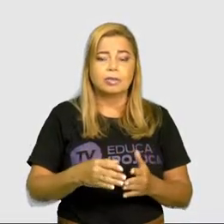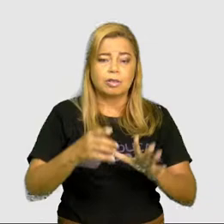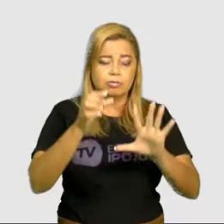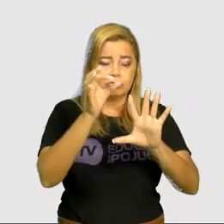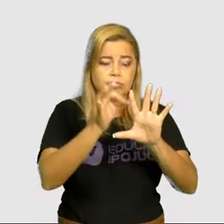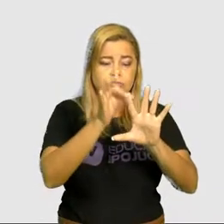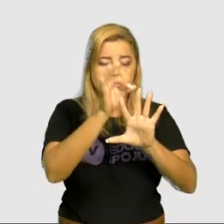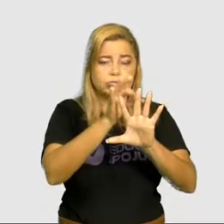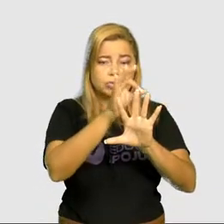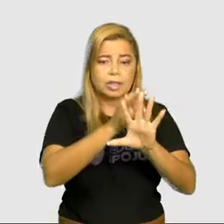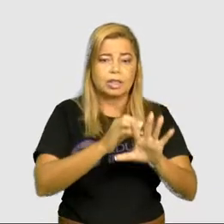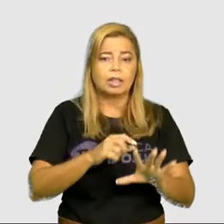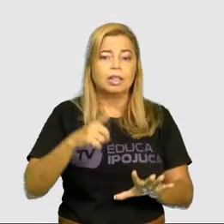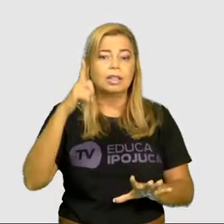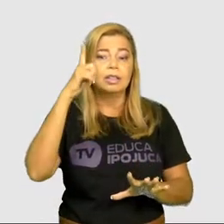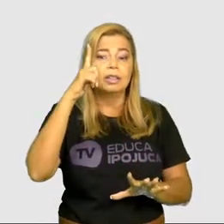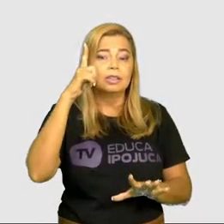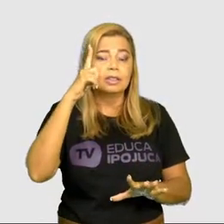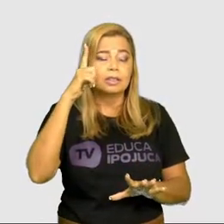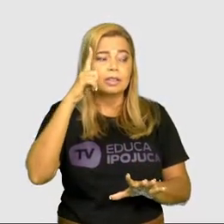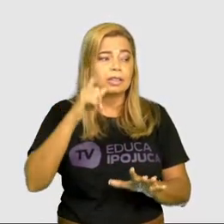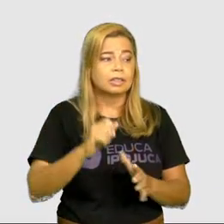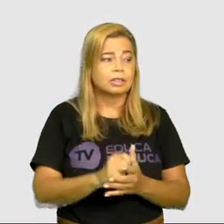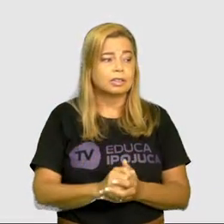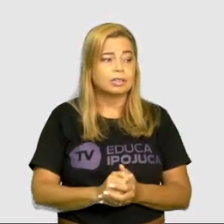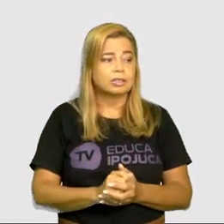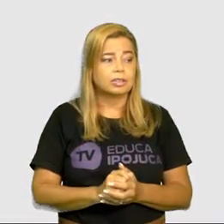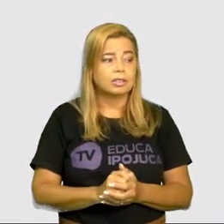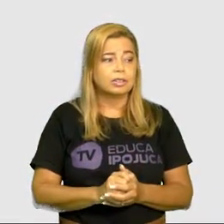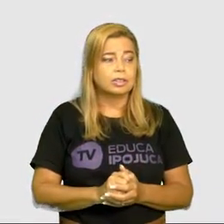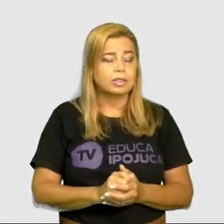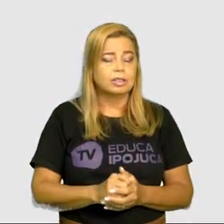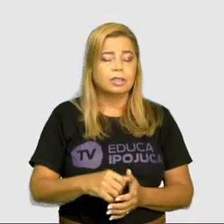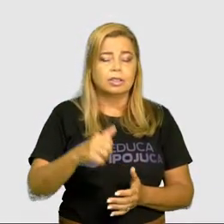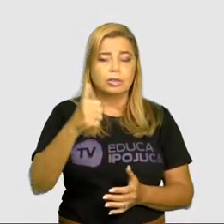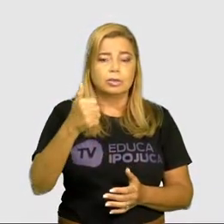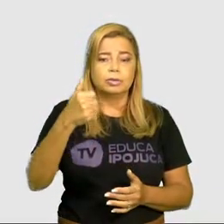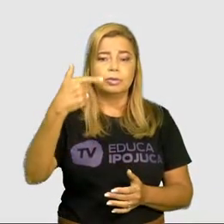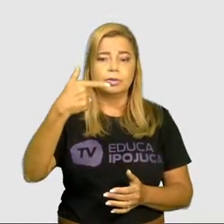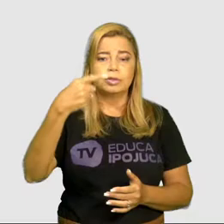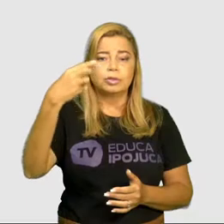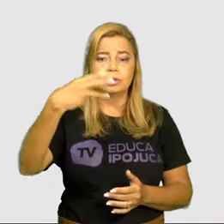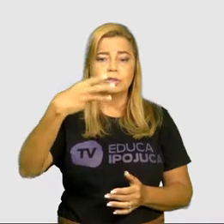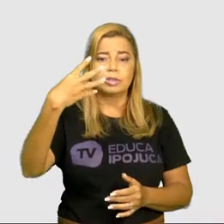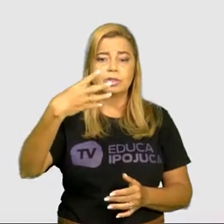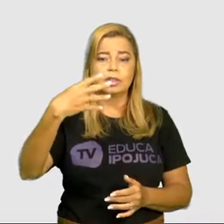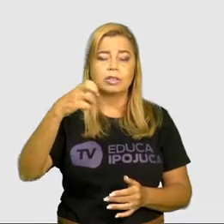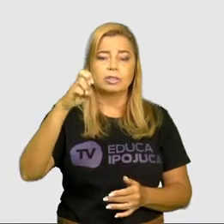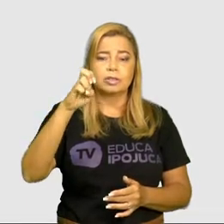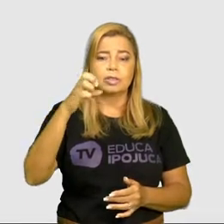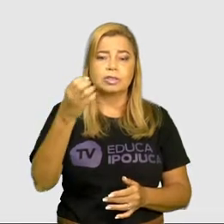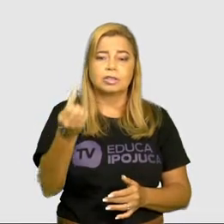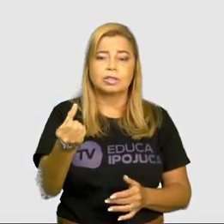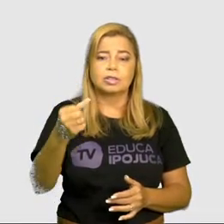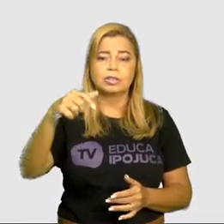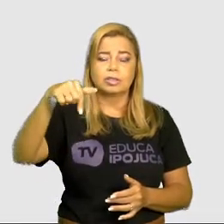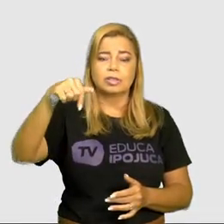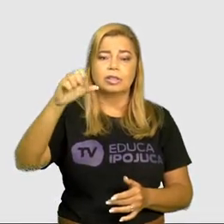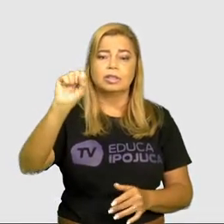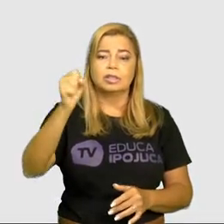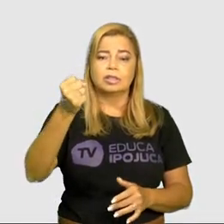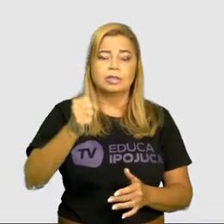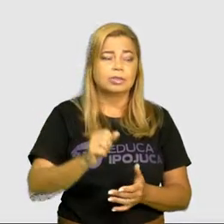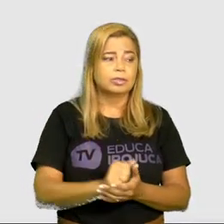você entender, nós temos 1, 2, 3, 4, 5, 6, 7, 8. Nós temos